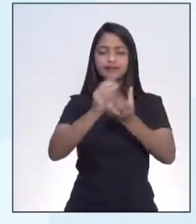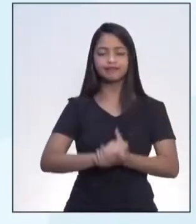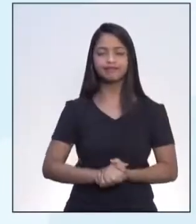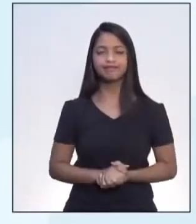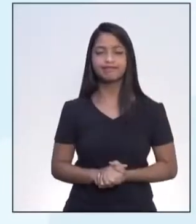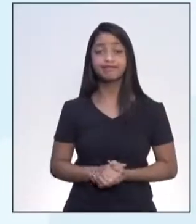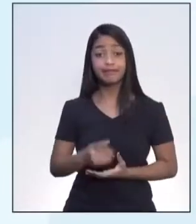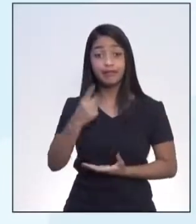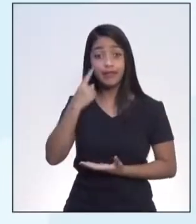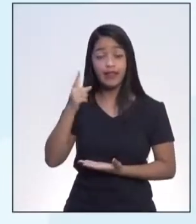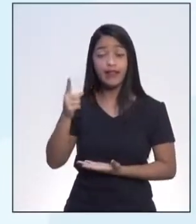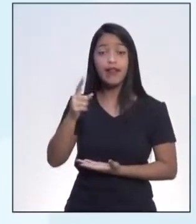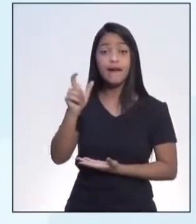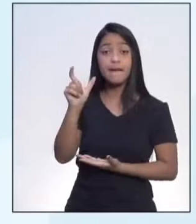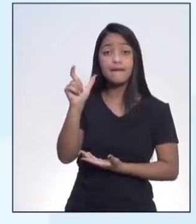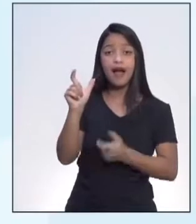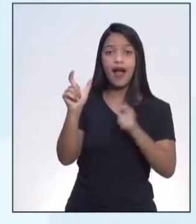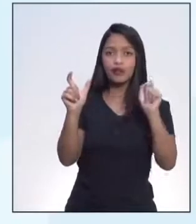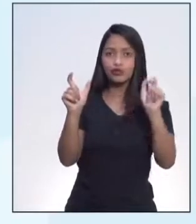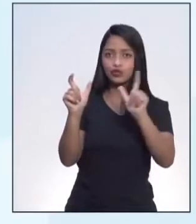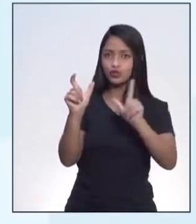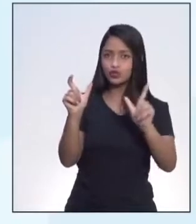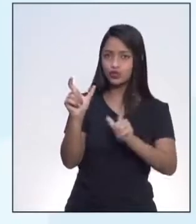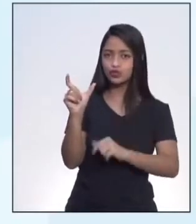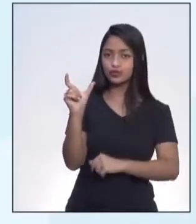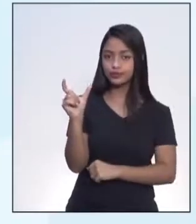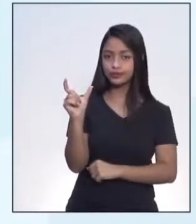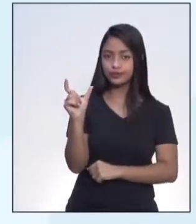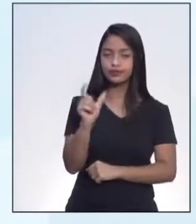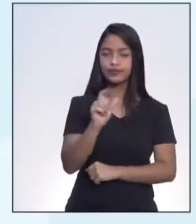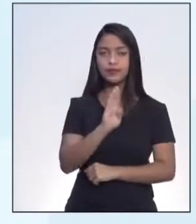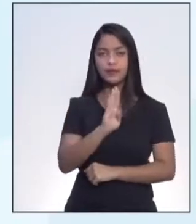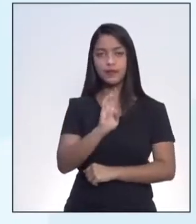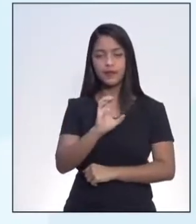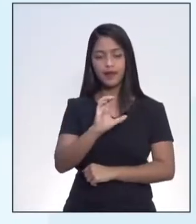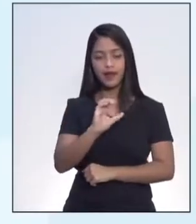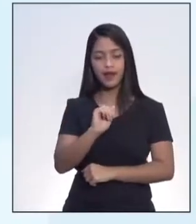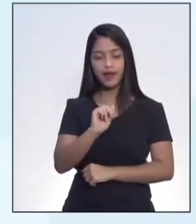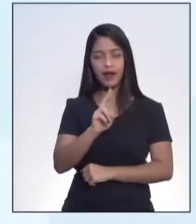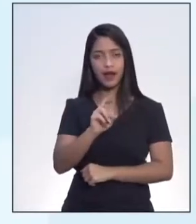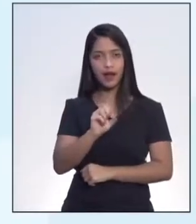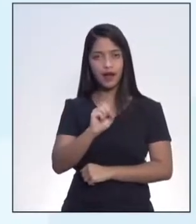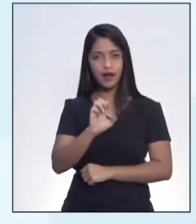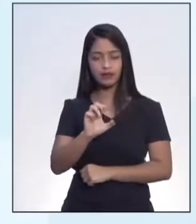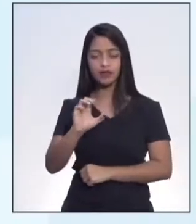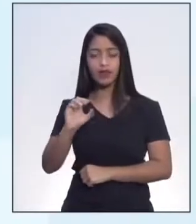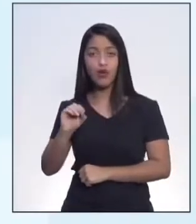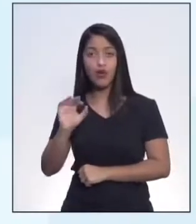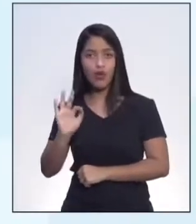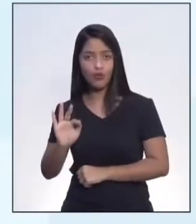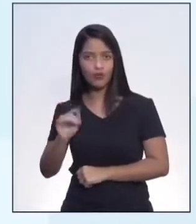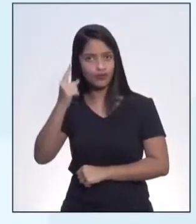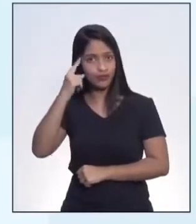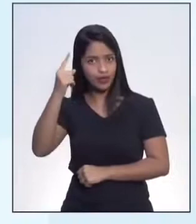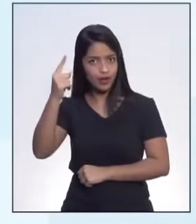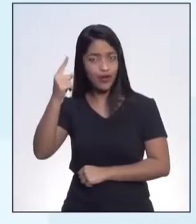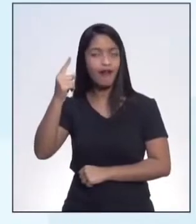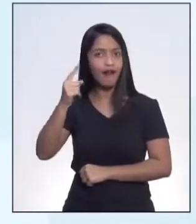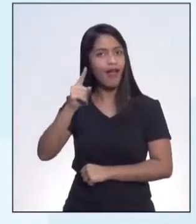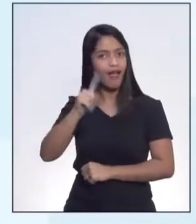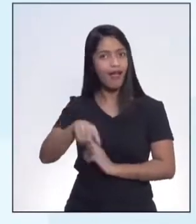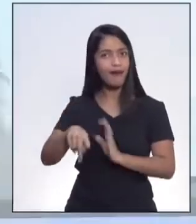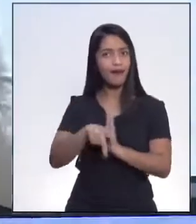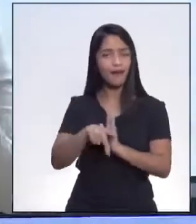palavra destacada, né? Because of. Se nós estamos falando de link words, vocês já deduziram que because